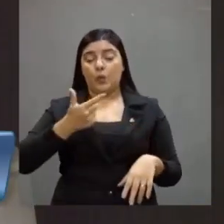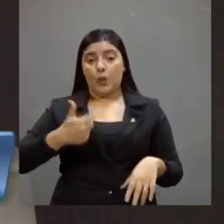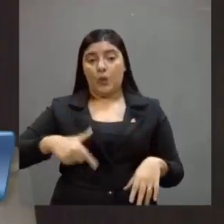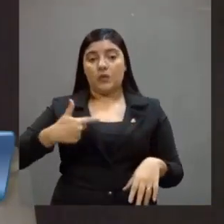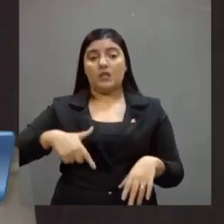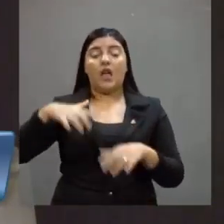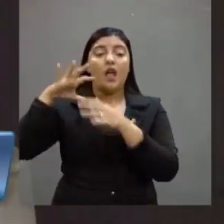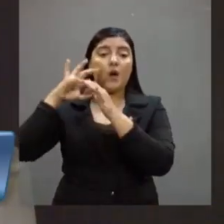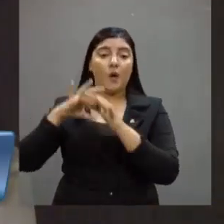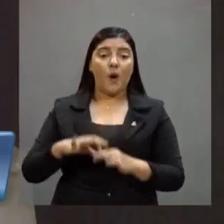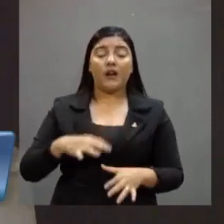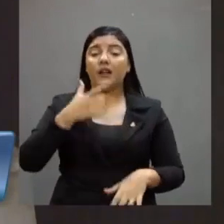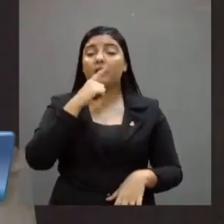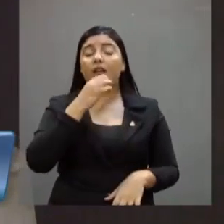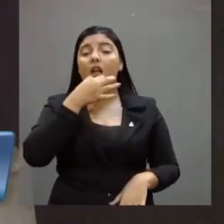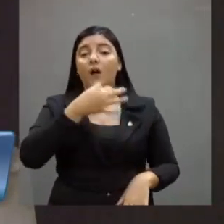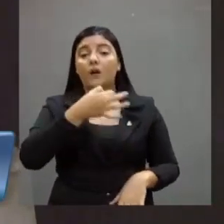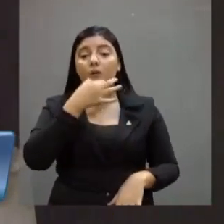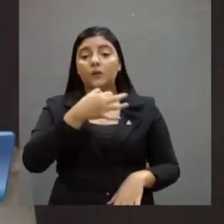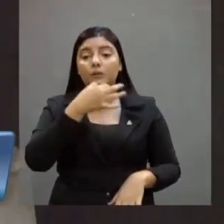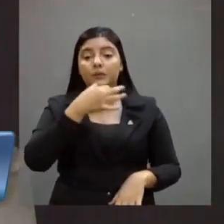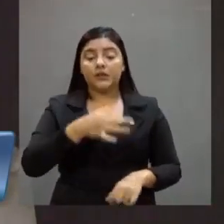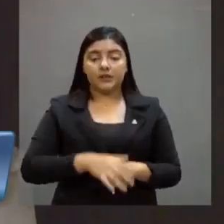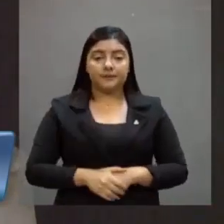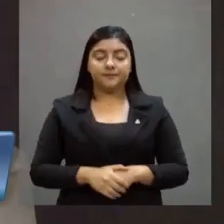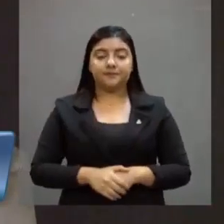quem argumenta que era